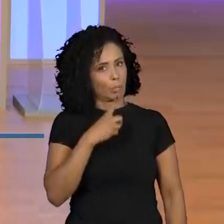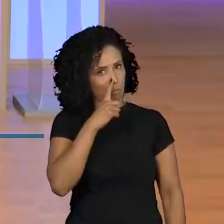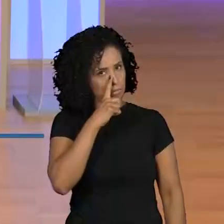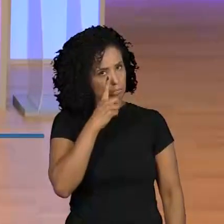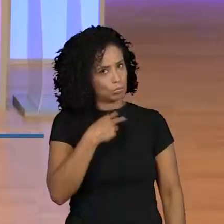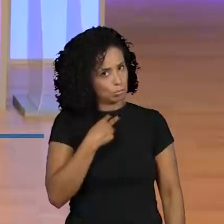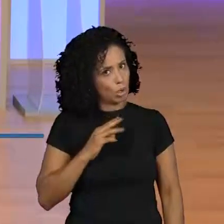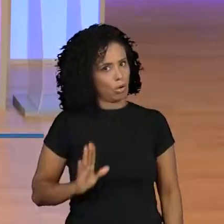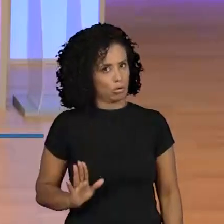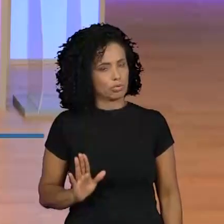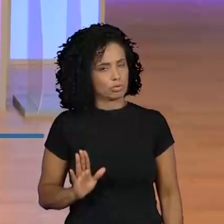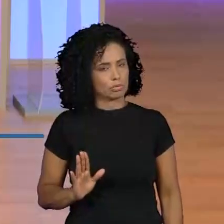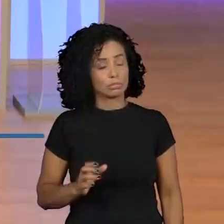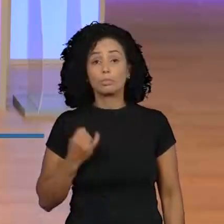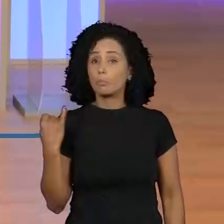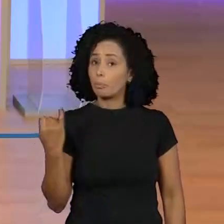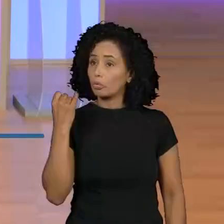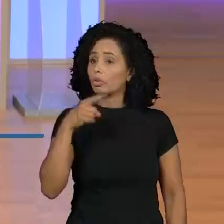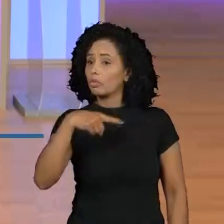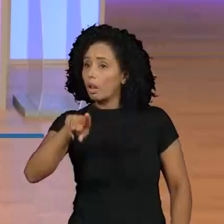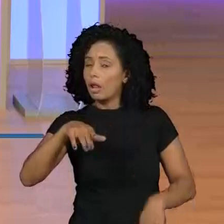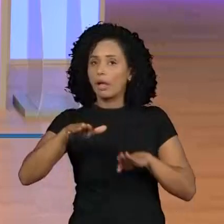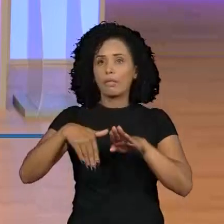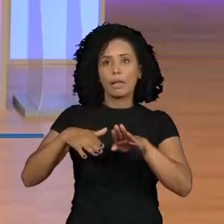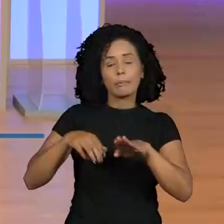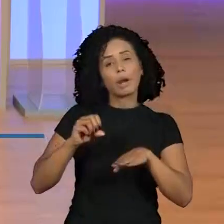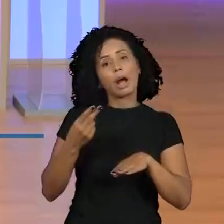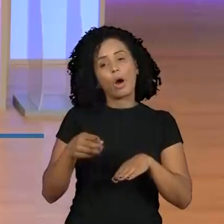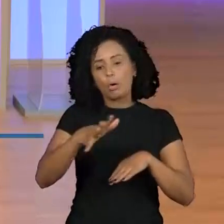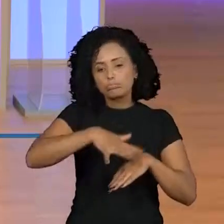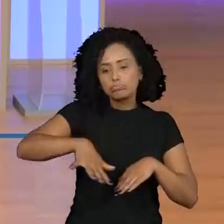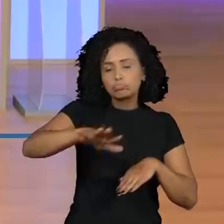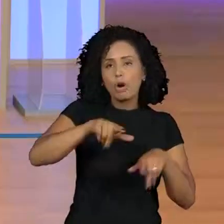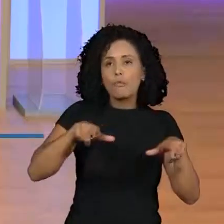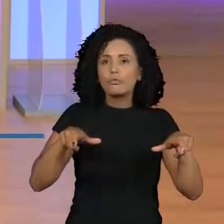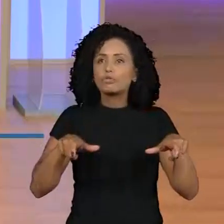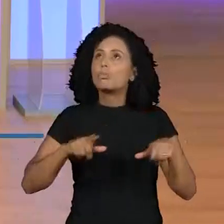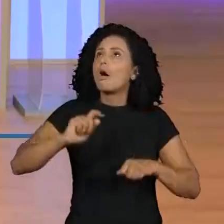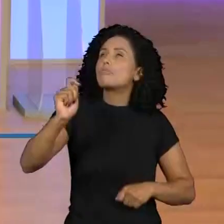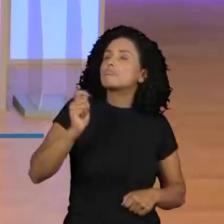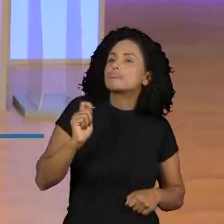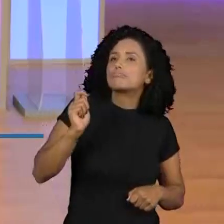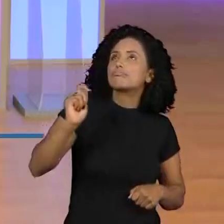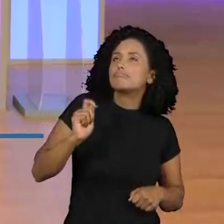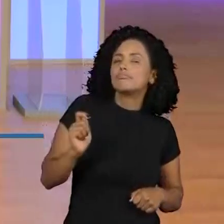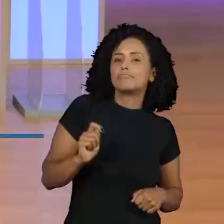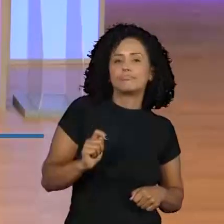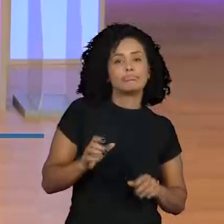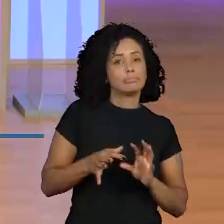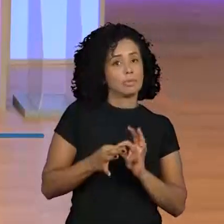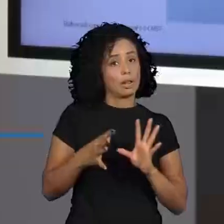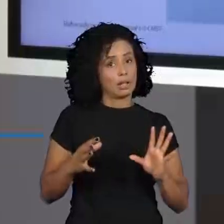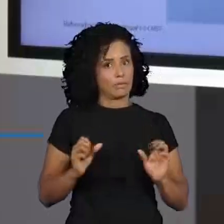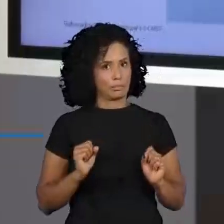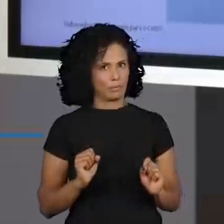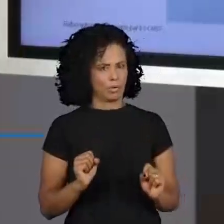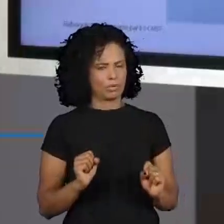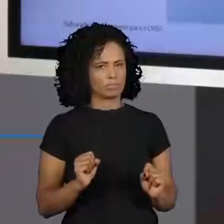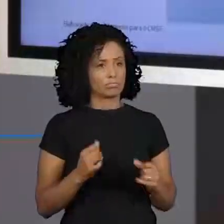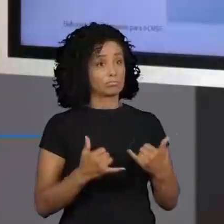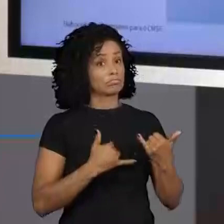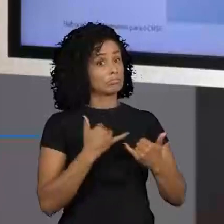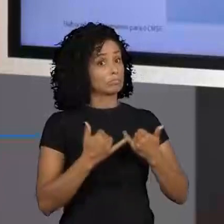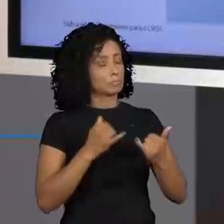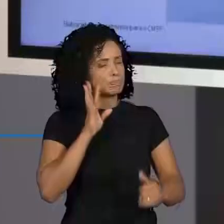de futebol. Isso mesmo. Sem fiações elétricas e sem o perigo ali também de sofrer um atropelamento. Então, é um brinquedo muito